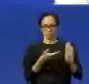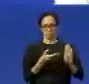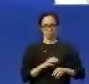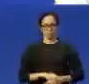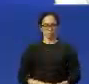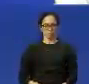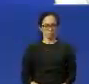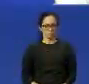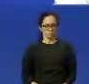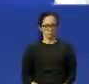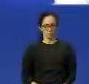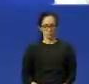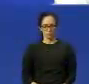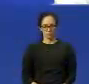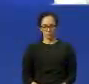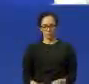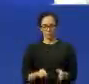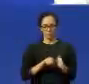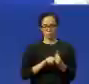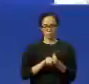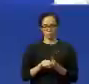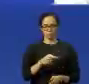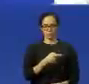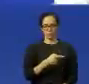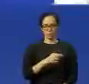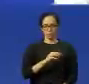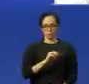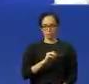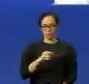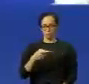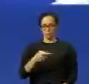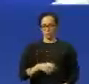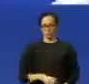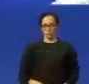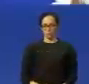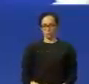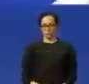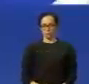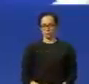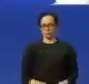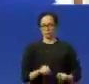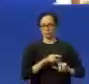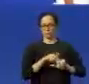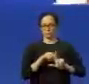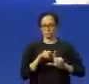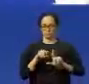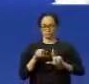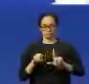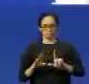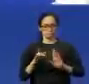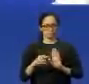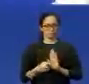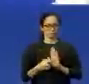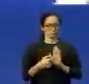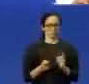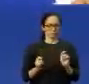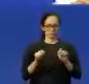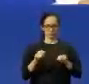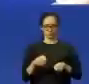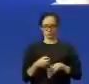questão 99. Questão 101, nós temos os gráficos que indicam